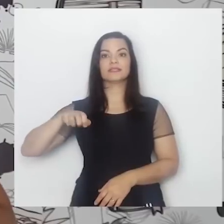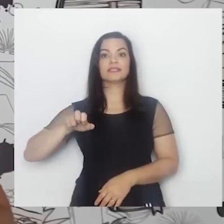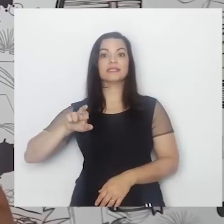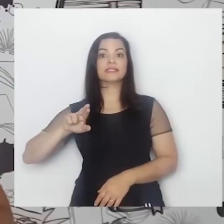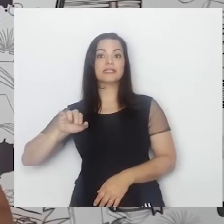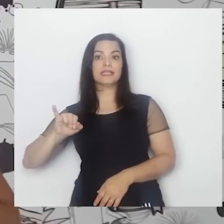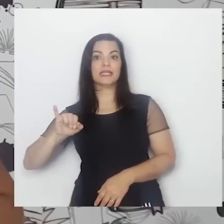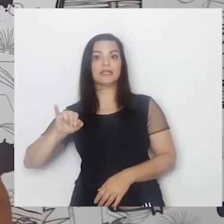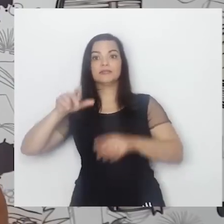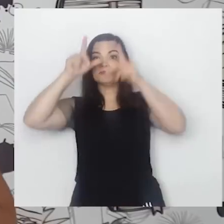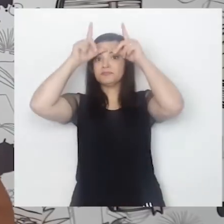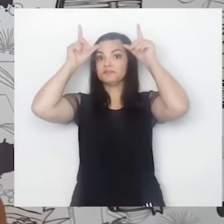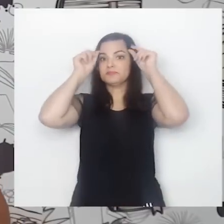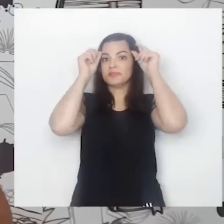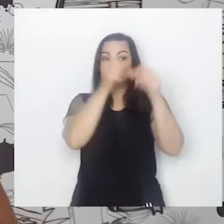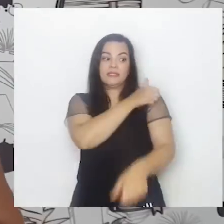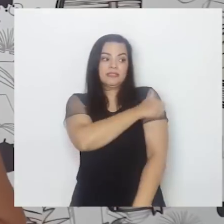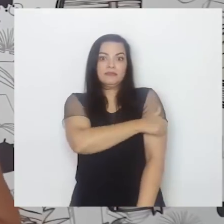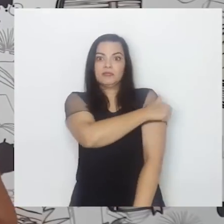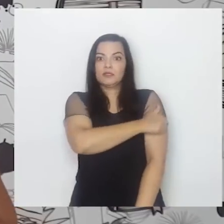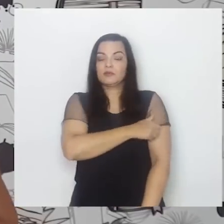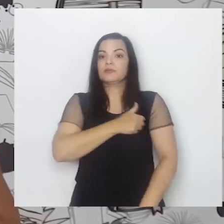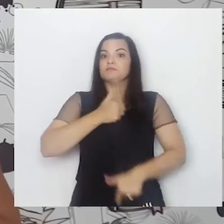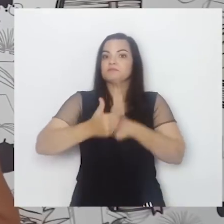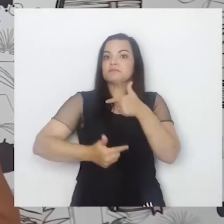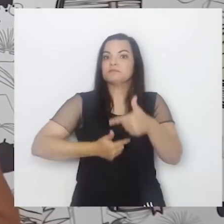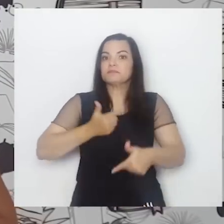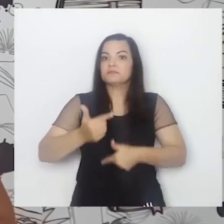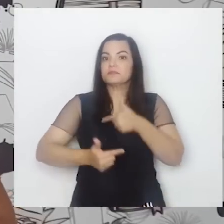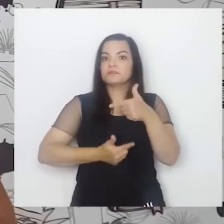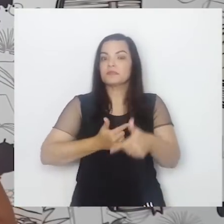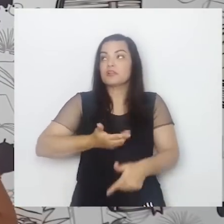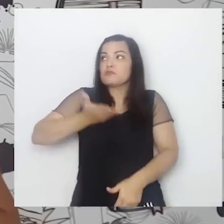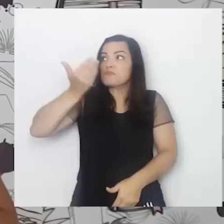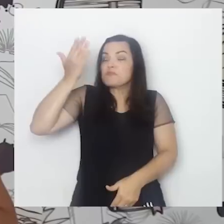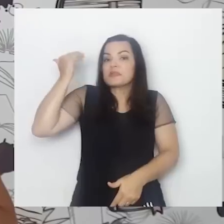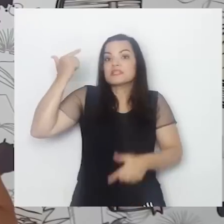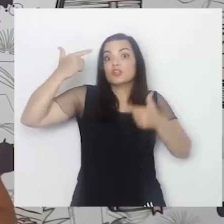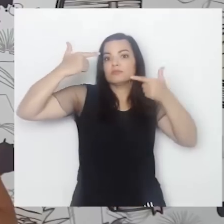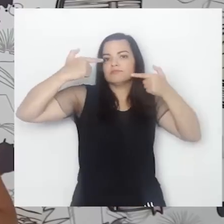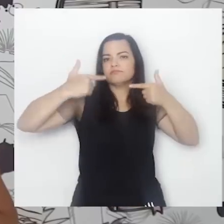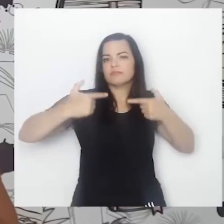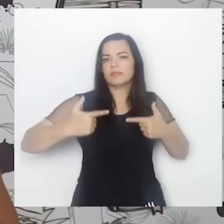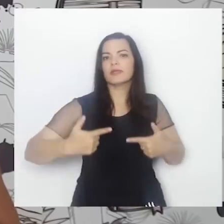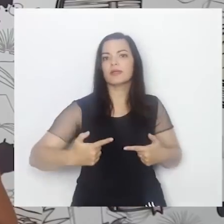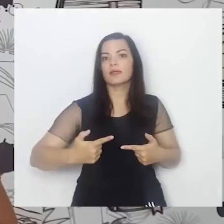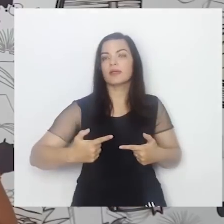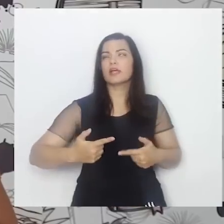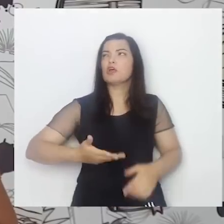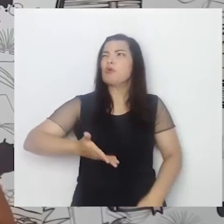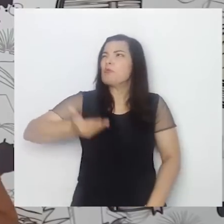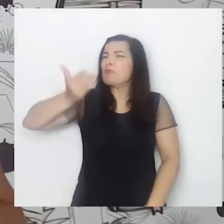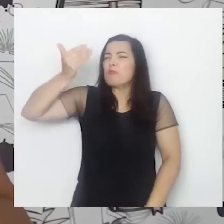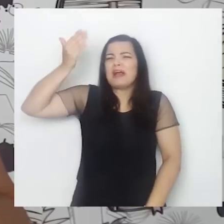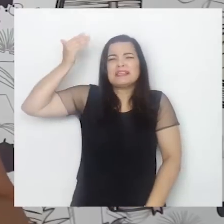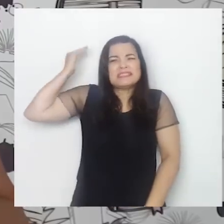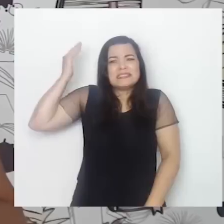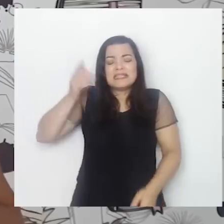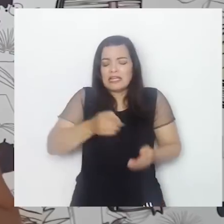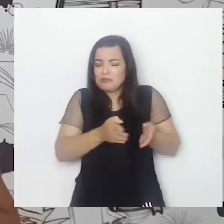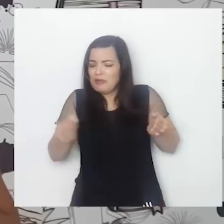uma enfermeira que atuou na guerra. E olha, ela fez isso em uma época que